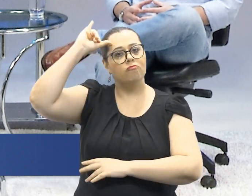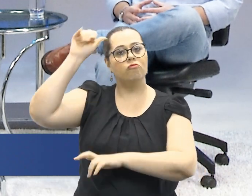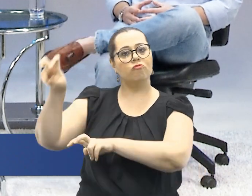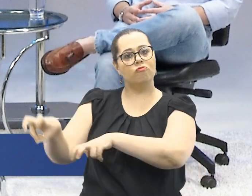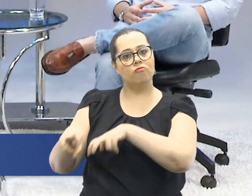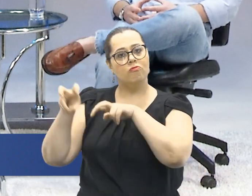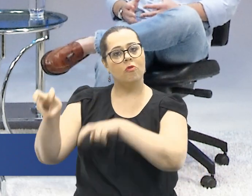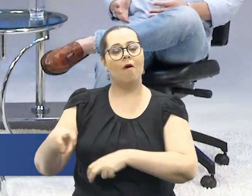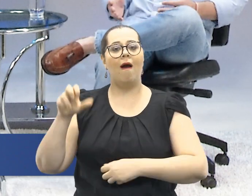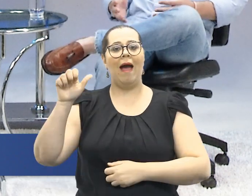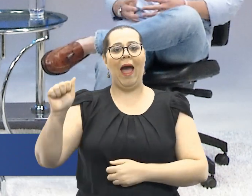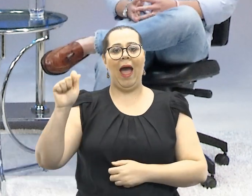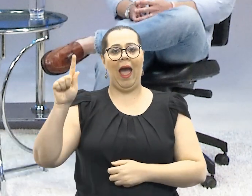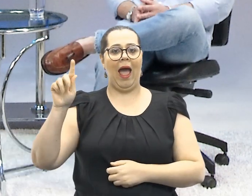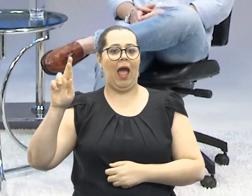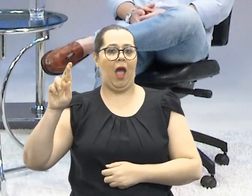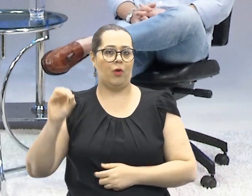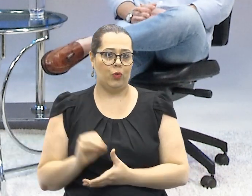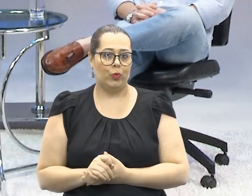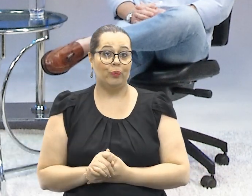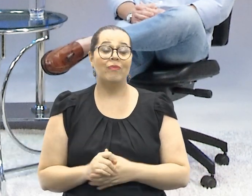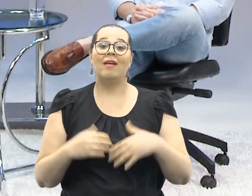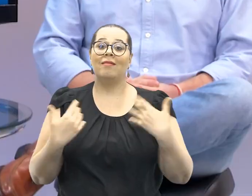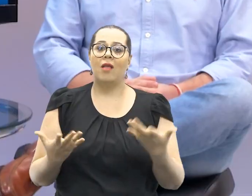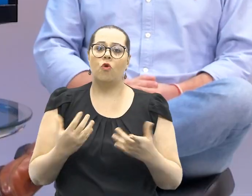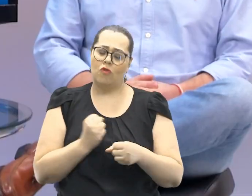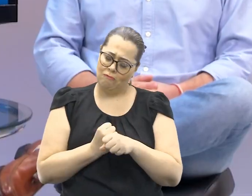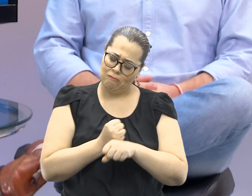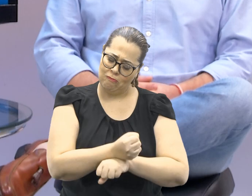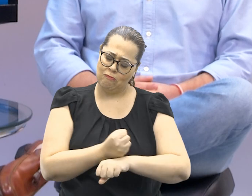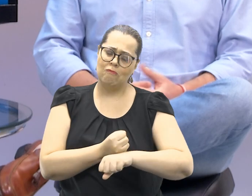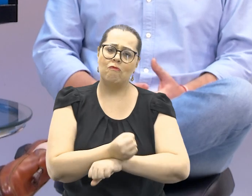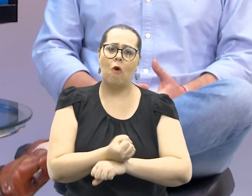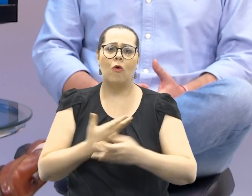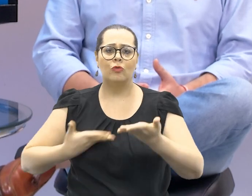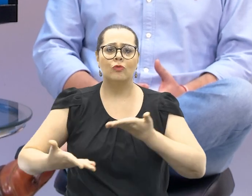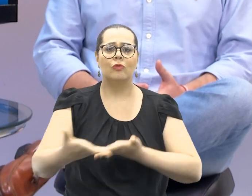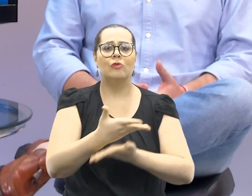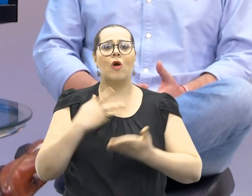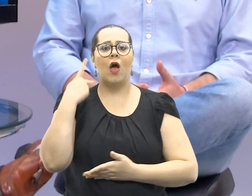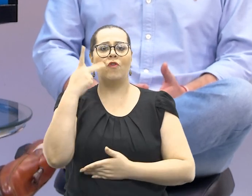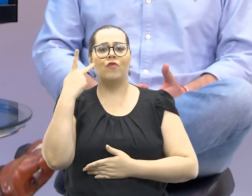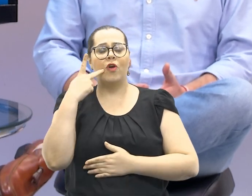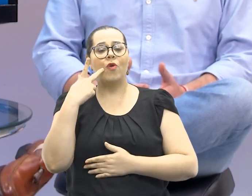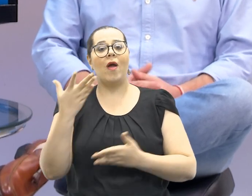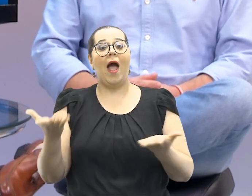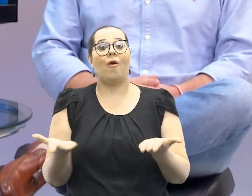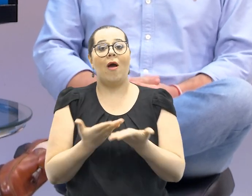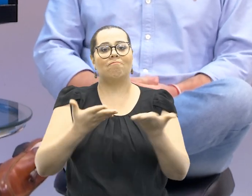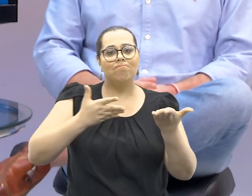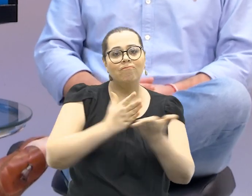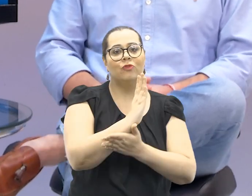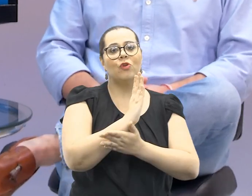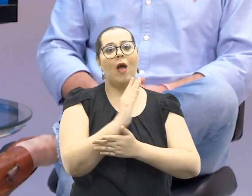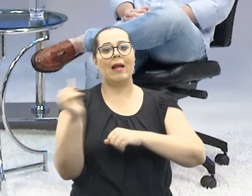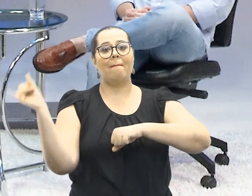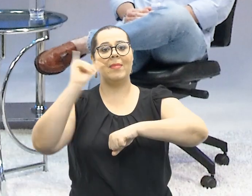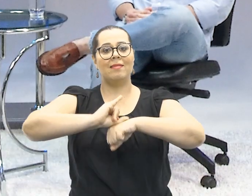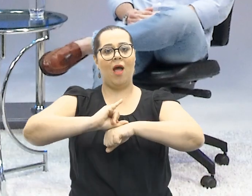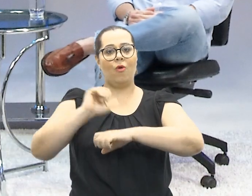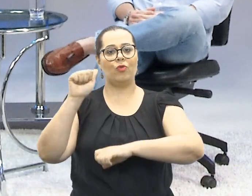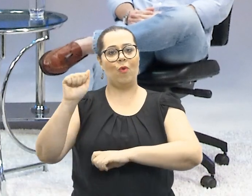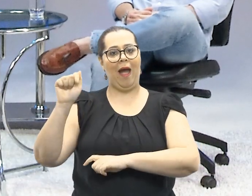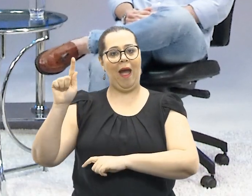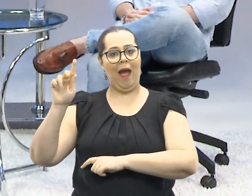lá fez um esforço conjunto com os colegas para poder instituir, e eu fico muito feliz de Campo Grande ser a capital do agro no Brasil. Além